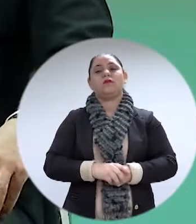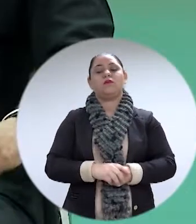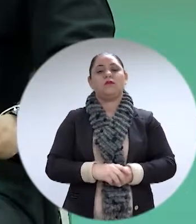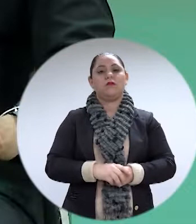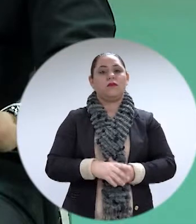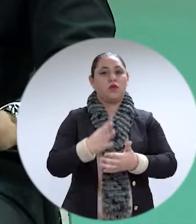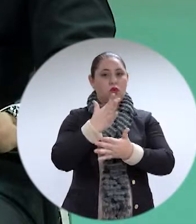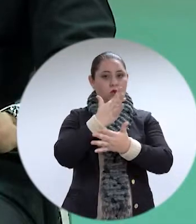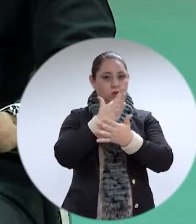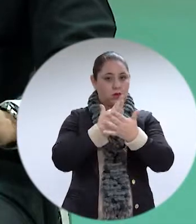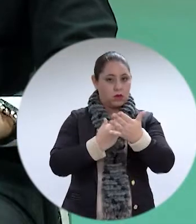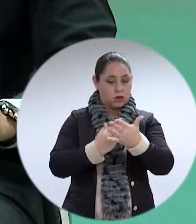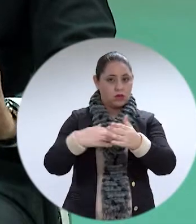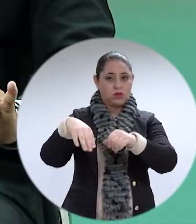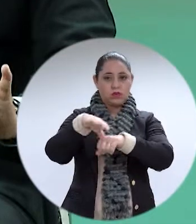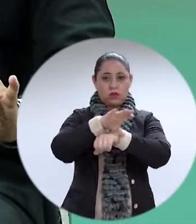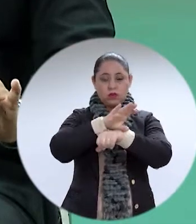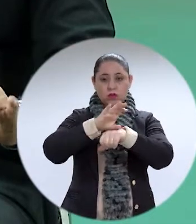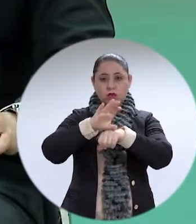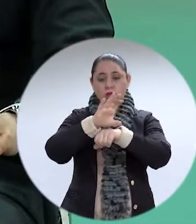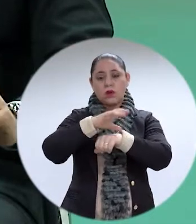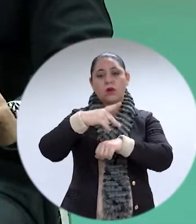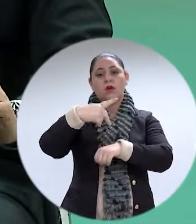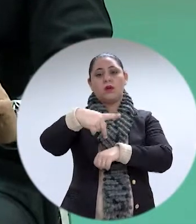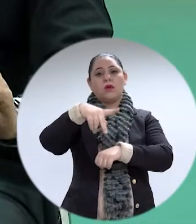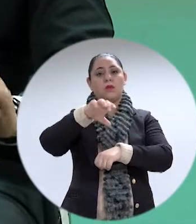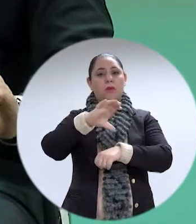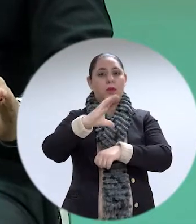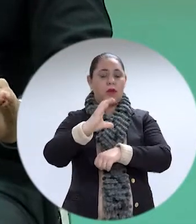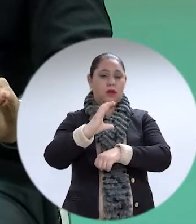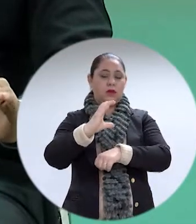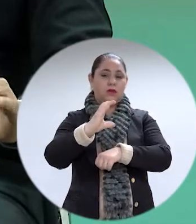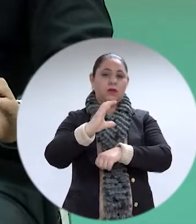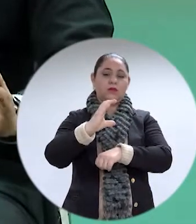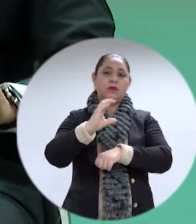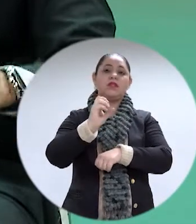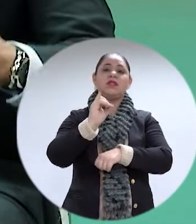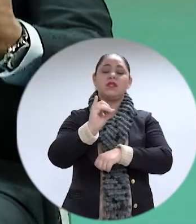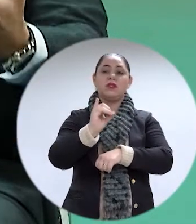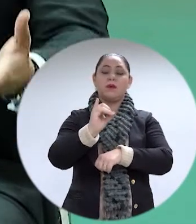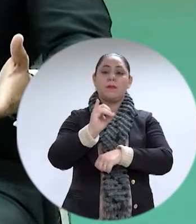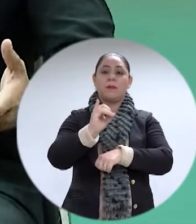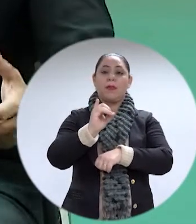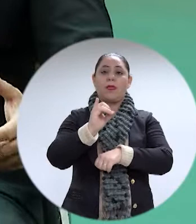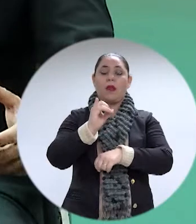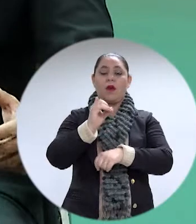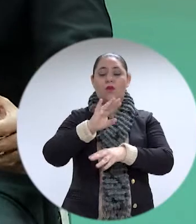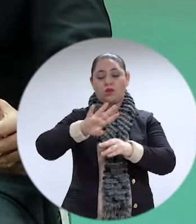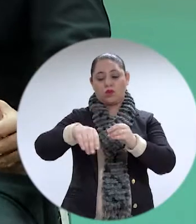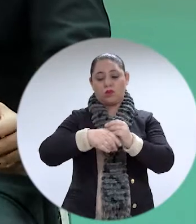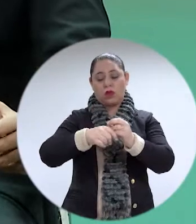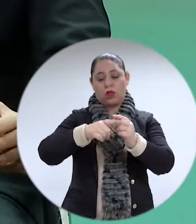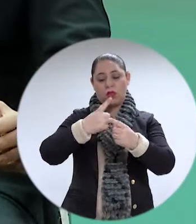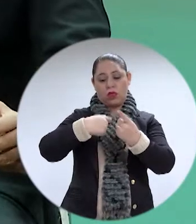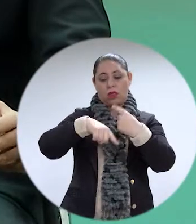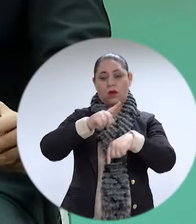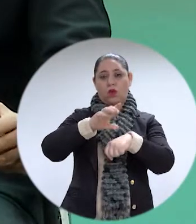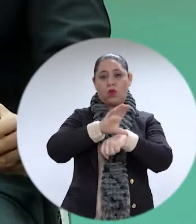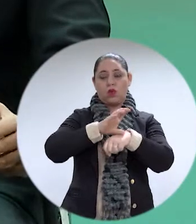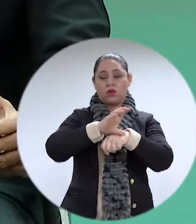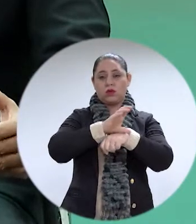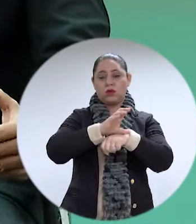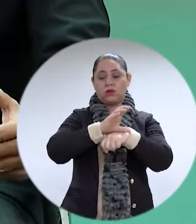reforma? Bem, o texto constitucional da PEC 32, né, se ela vier a ser convertida em emenda